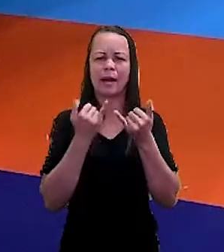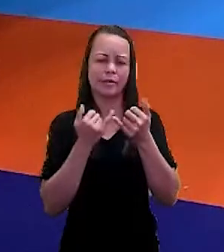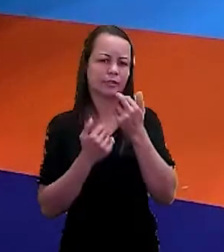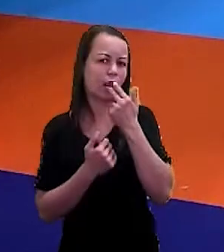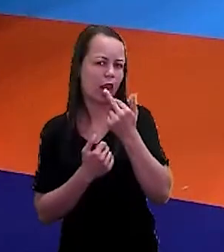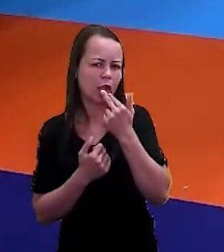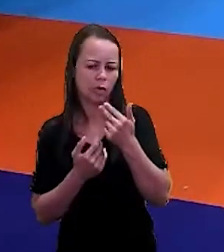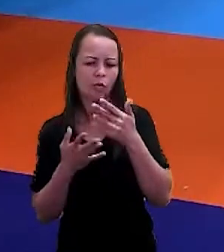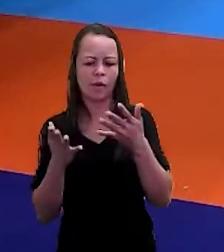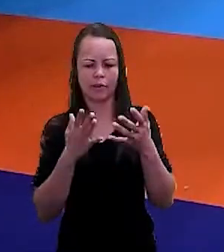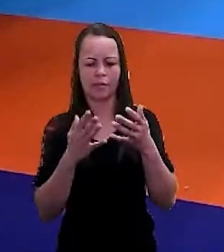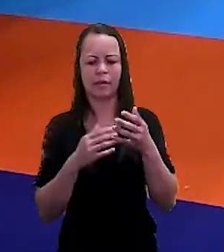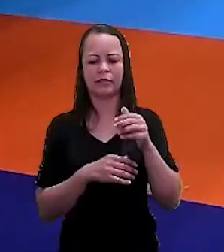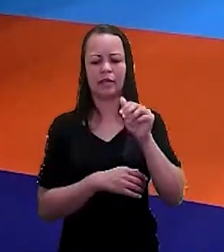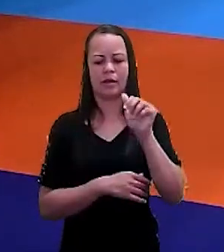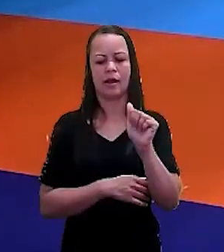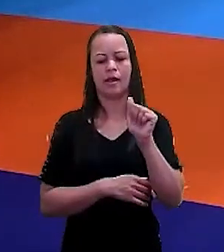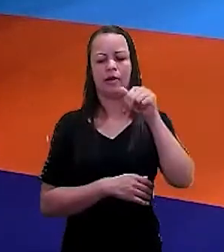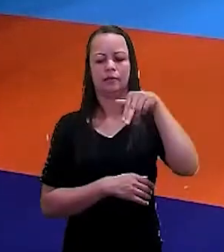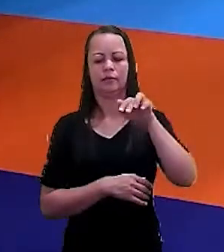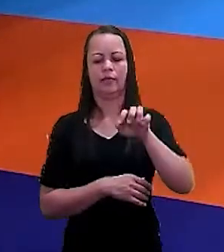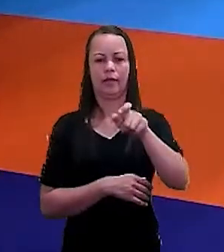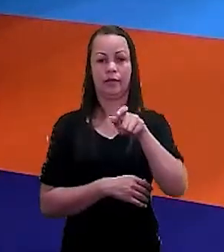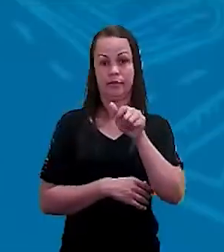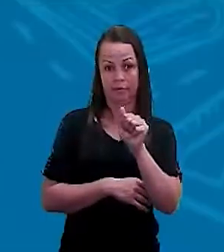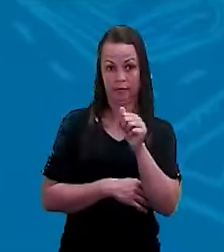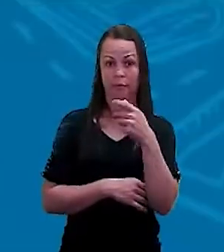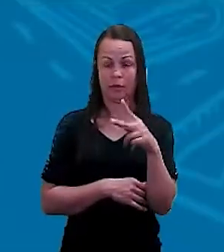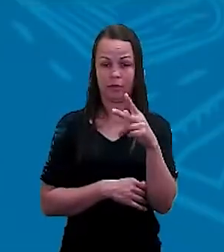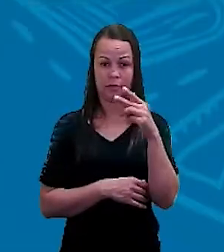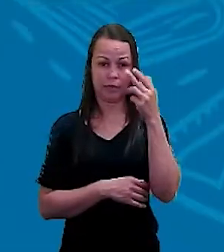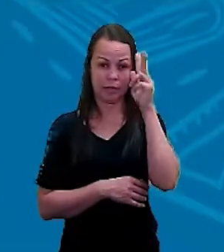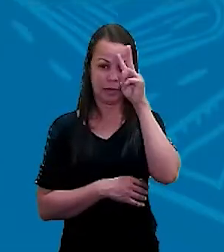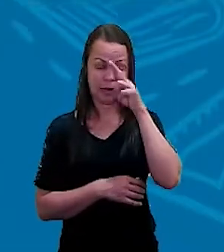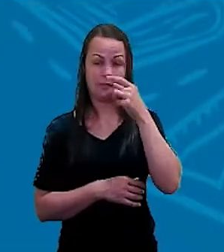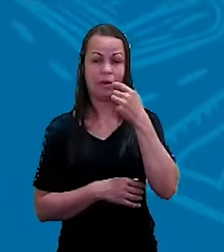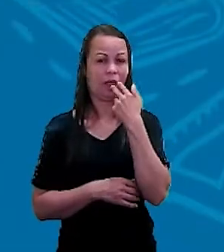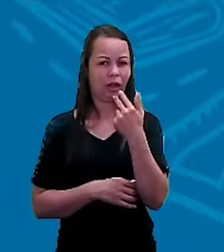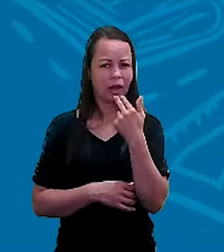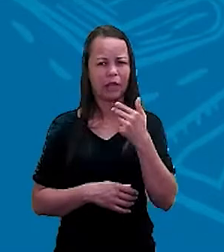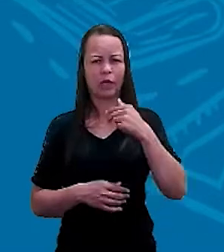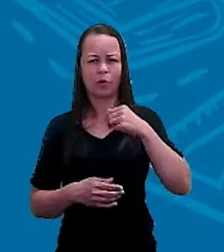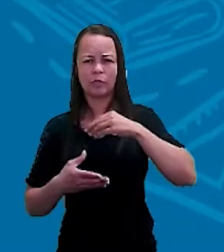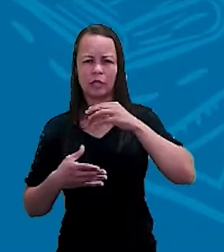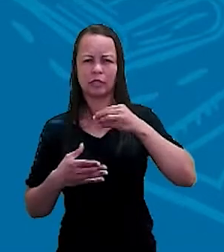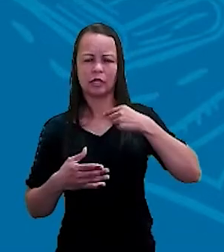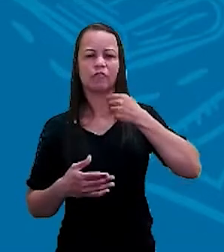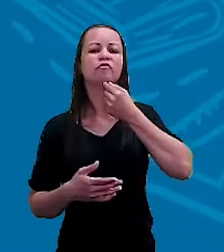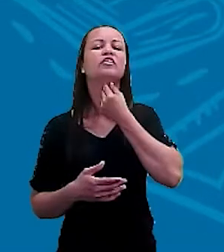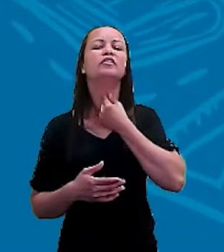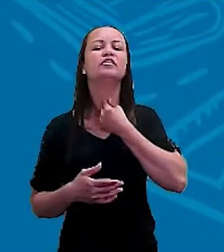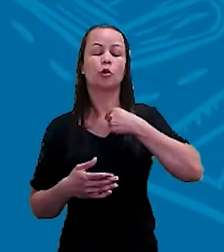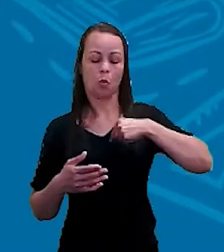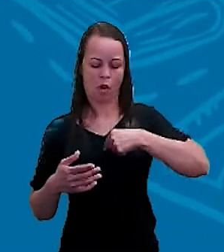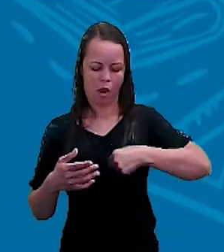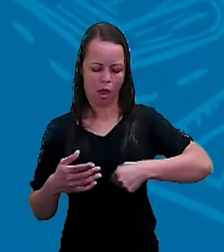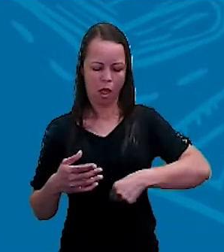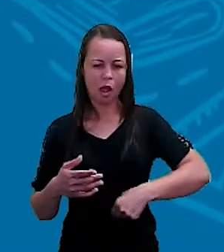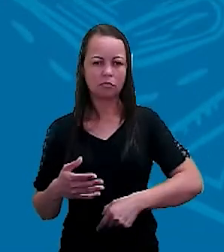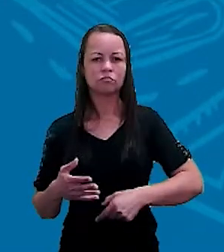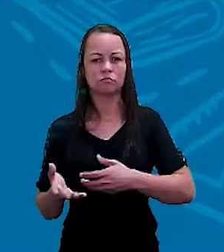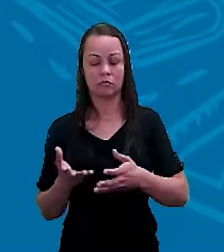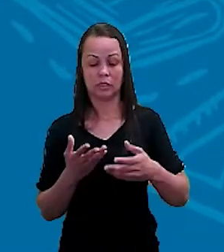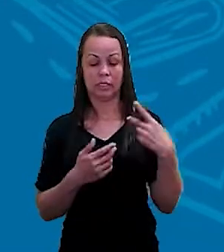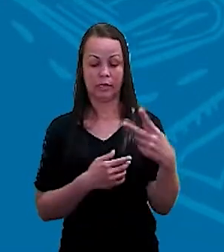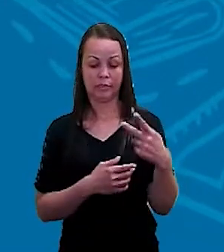lá no começo, as glândulas anexas, as glândulas salivares, o fígado, a vesícula biliar e o pâncreas. Isso aqui é o pâncreas. O pâncreas,